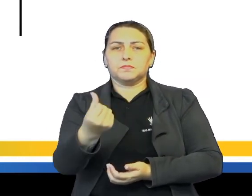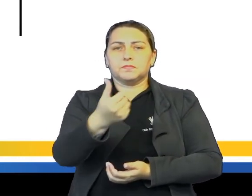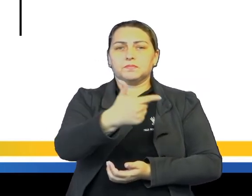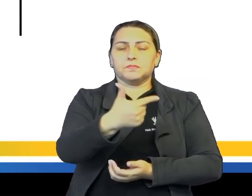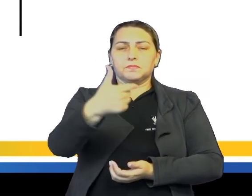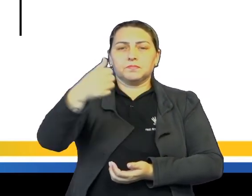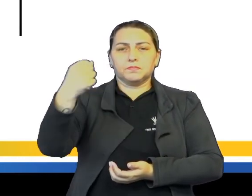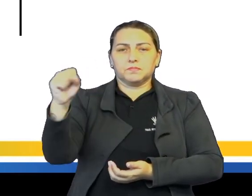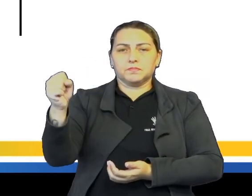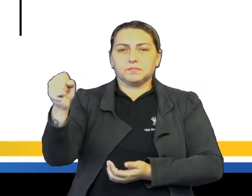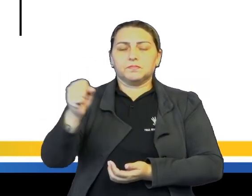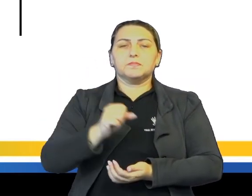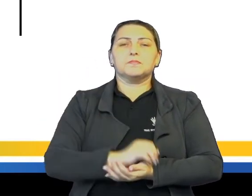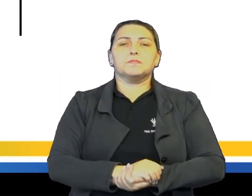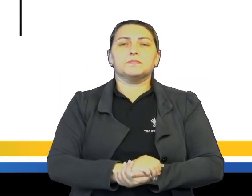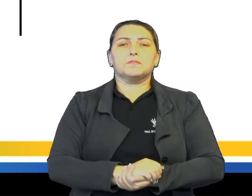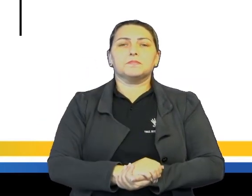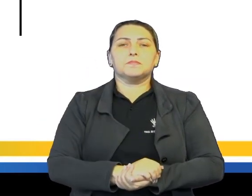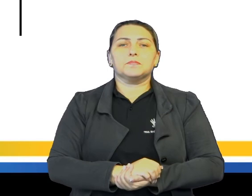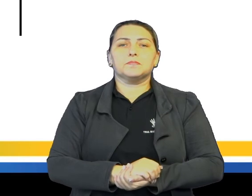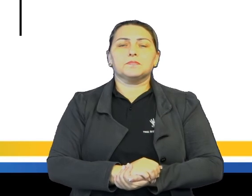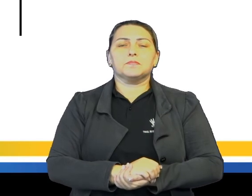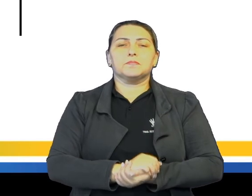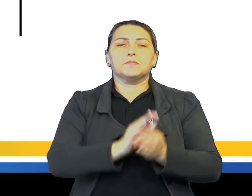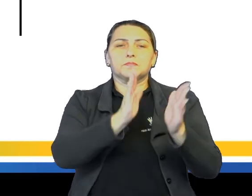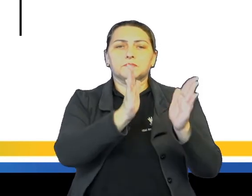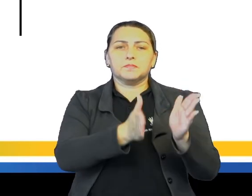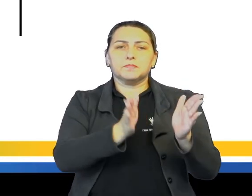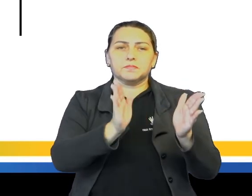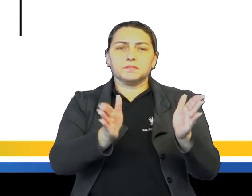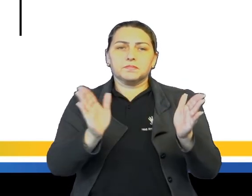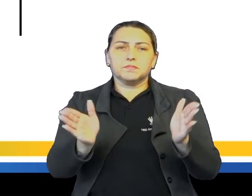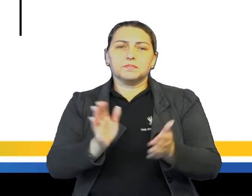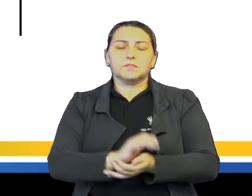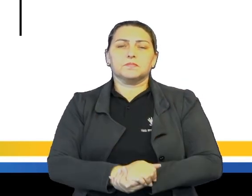24, 26 e 28. A trilha,